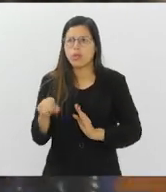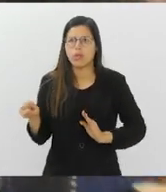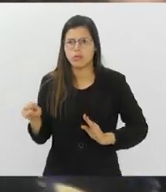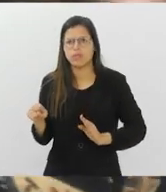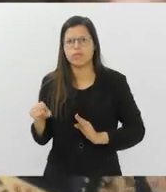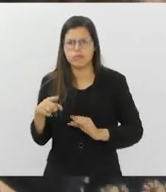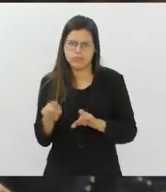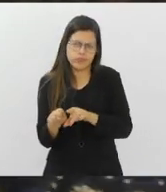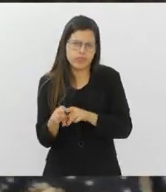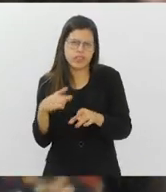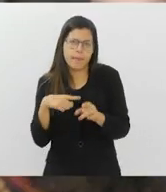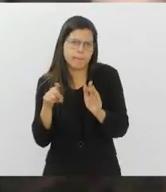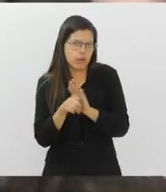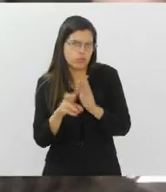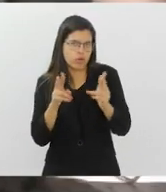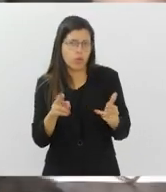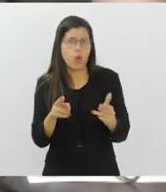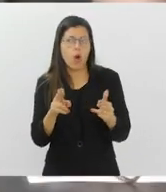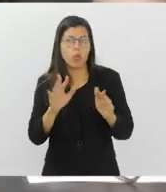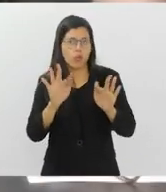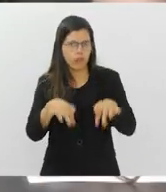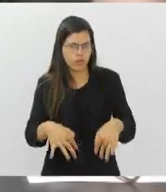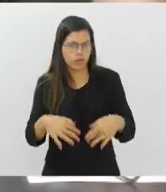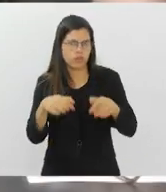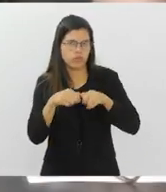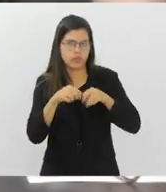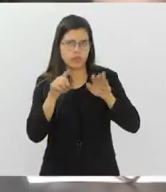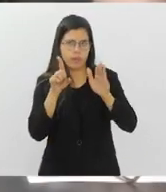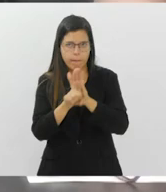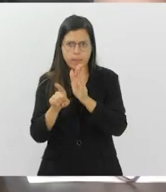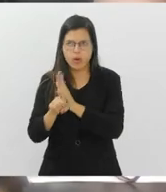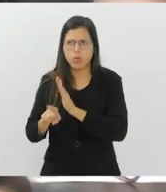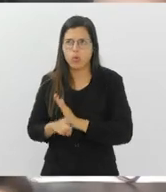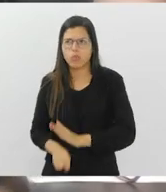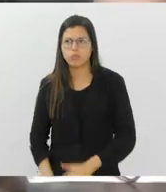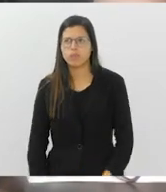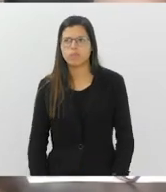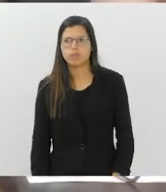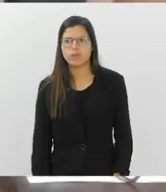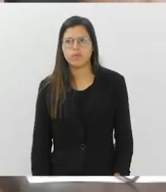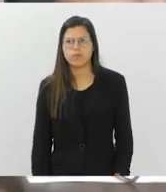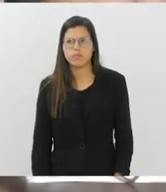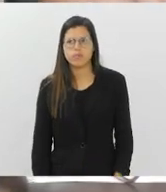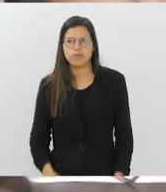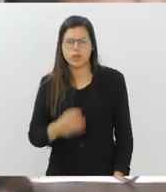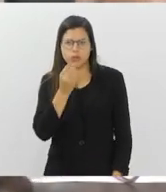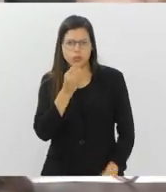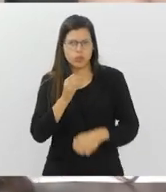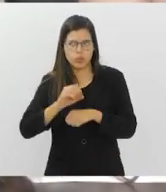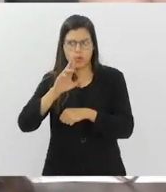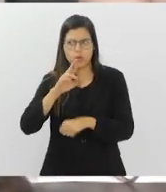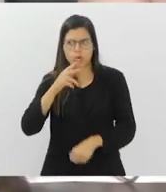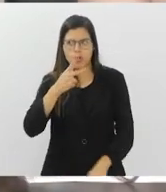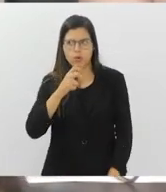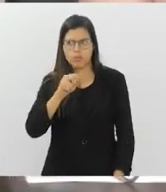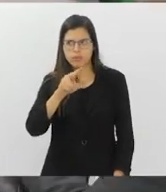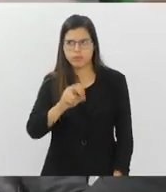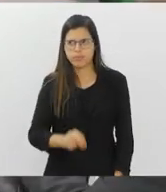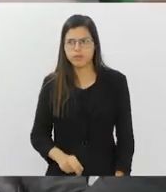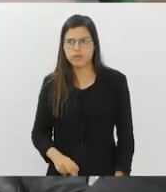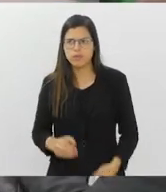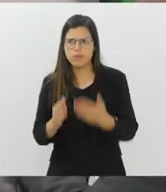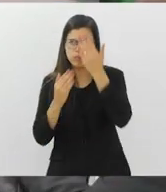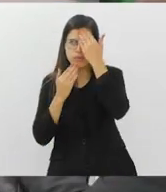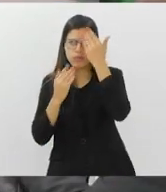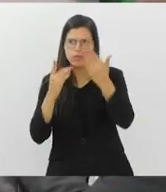conosco. E aí nós vamos fazer as perguntas aqui ao longo também desse caminho. Doutor Paulo, por favor. Obrigado, deputado. Queria